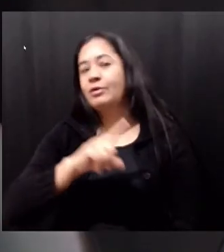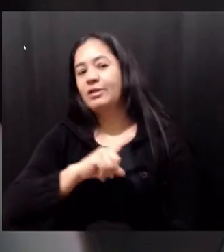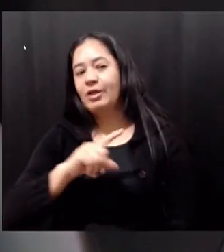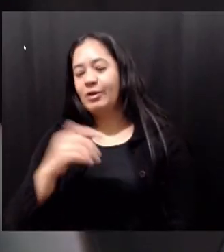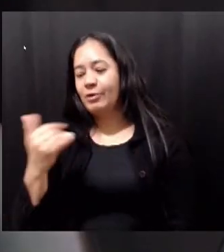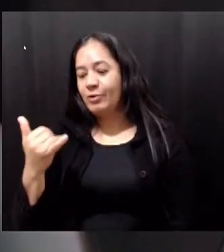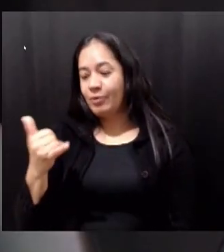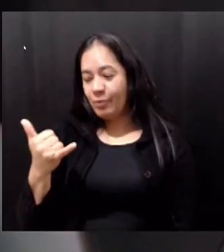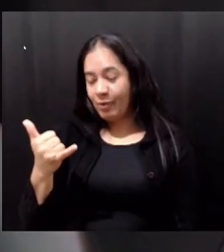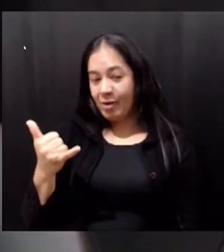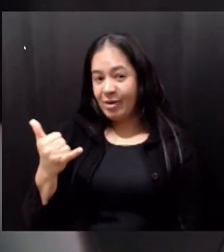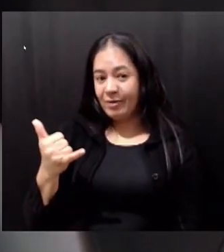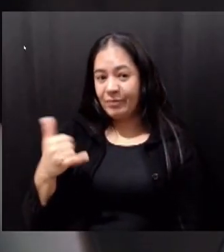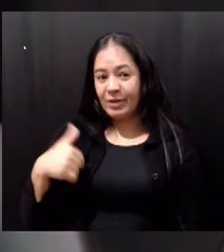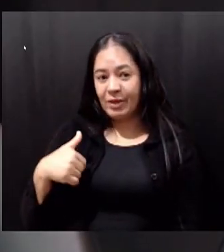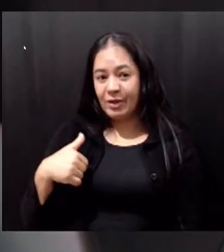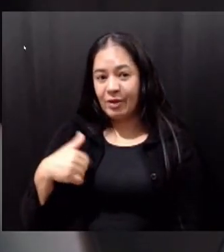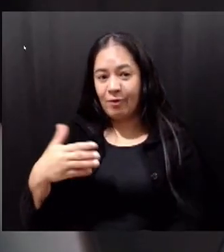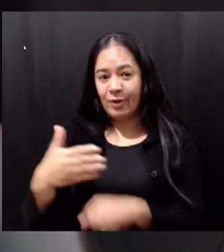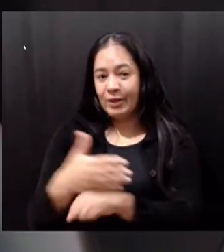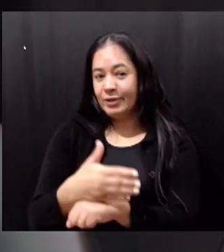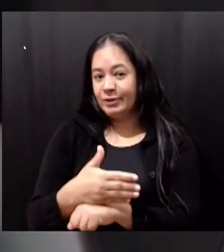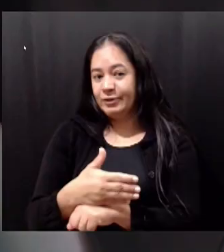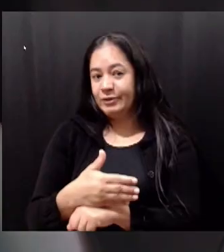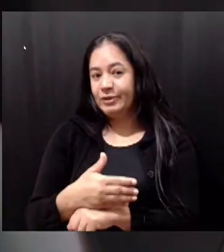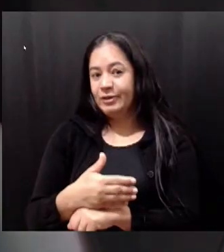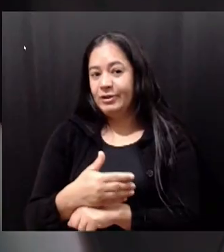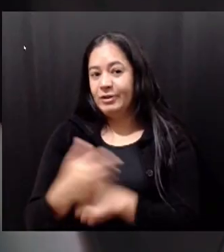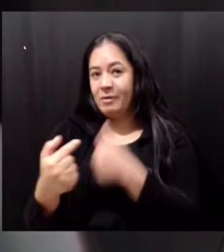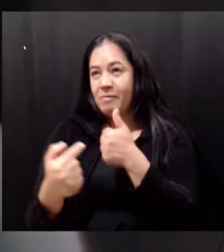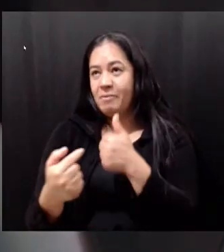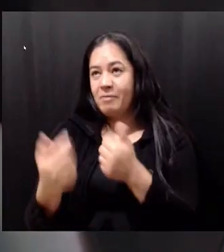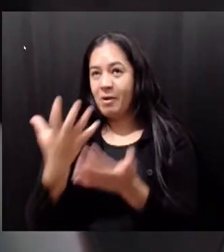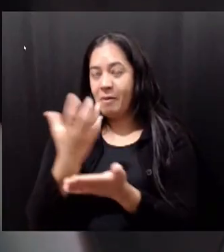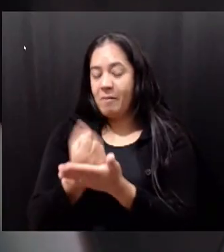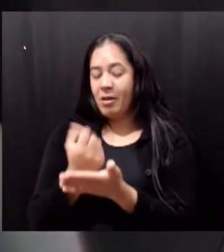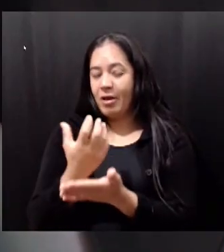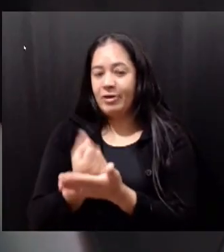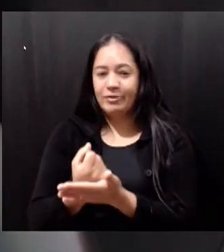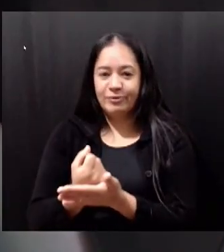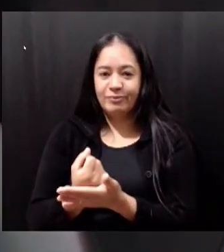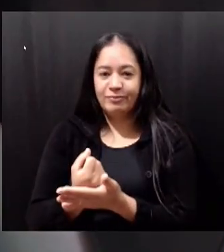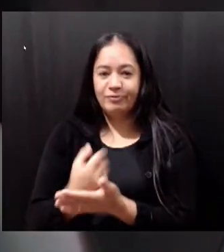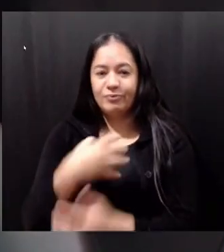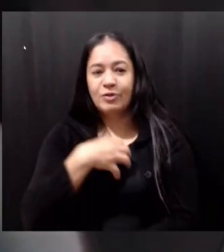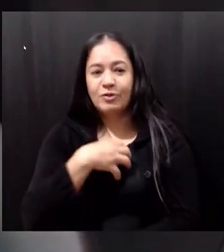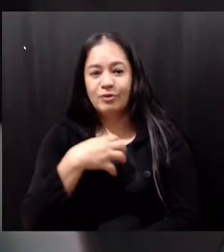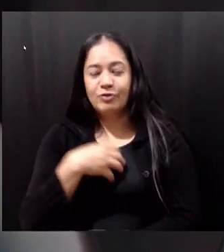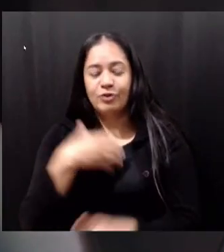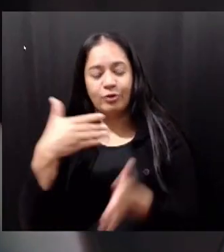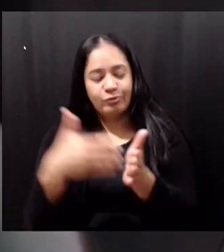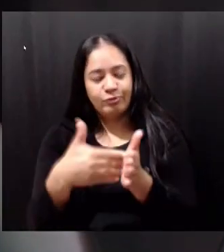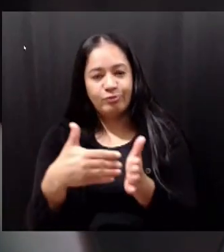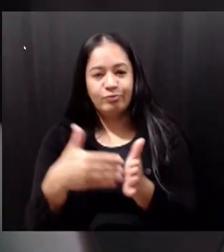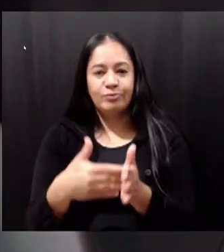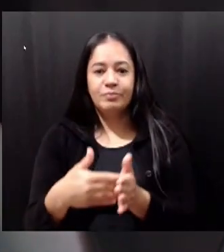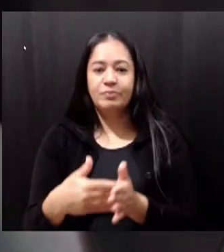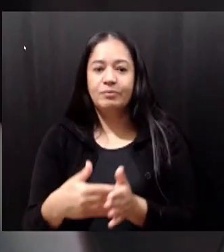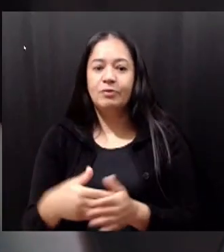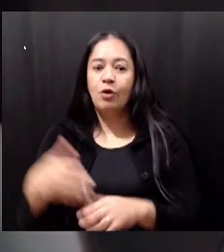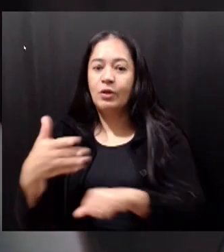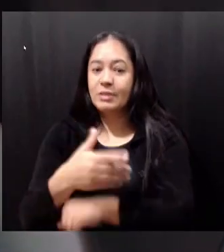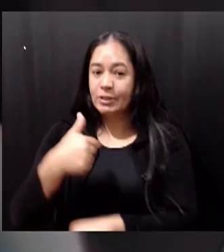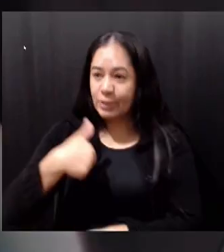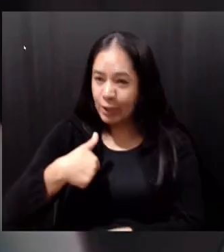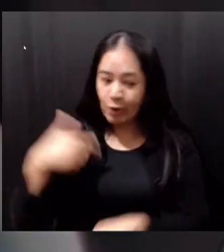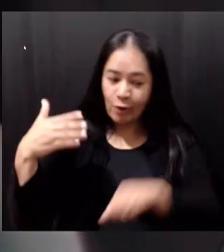não vou acessar notificações, aplicativos, é uma forma de limitar. Não só o acesso que eu tenho, mas o